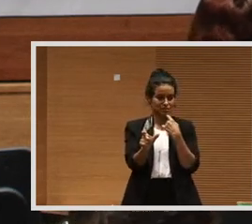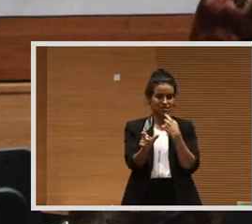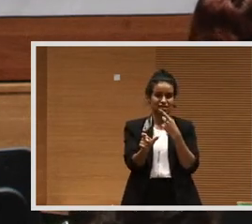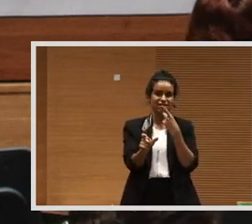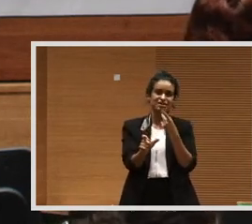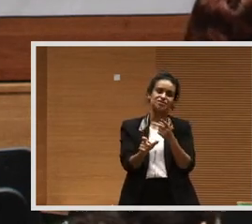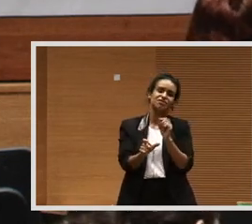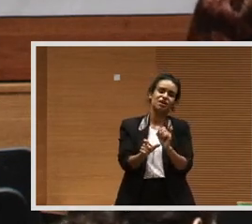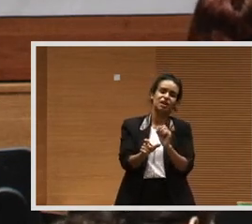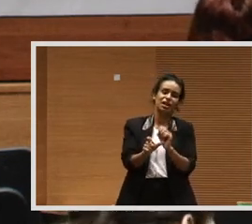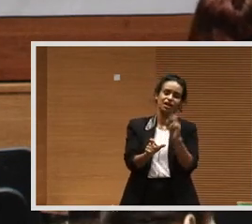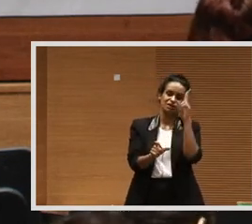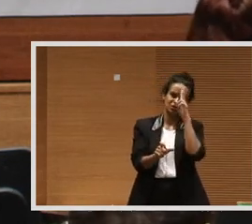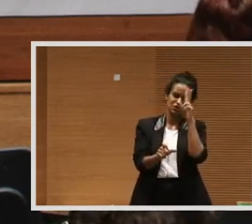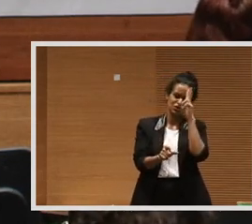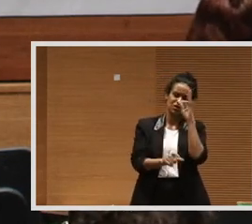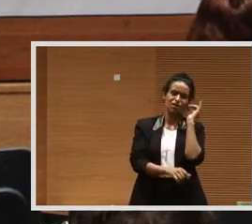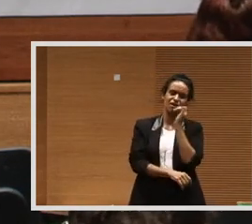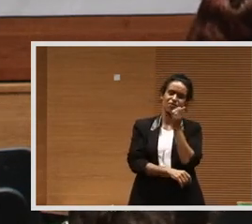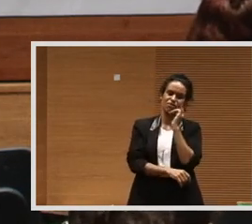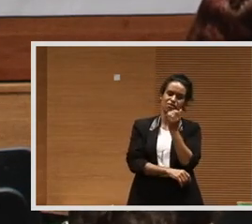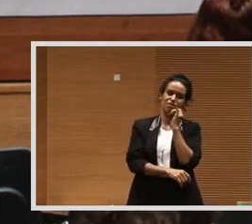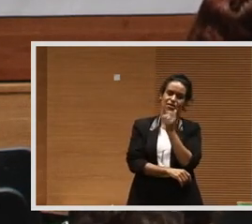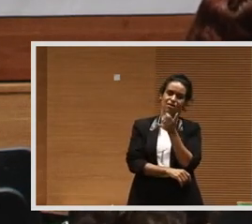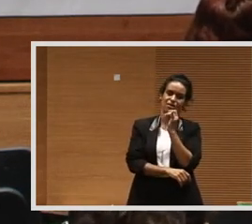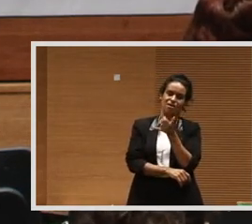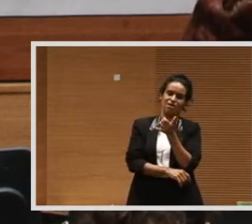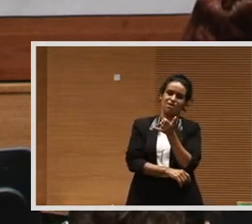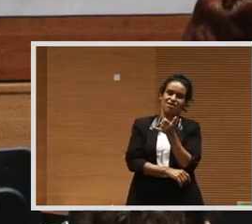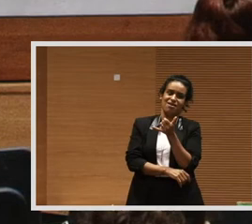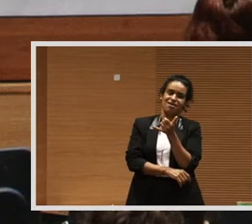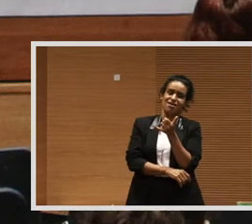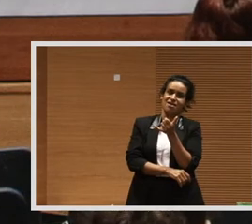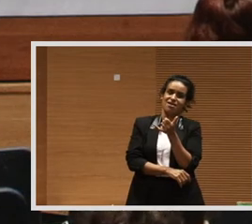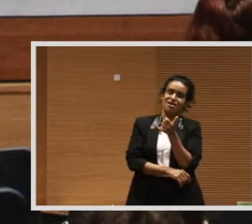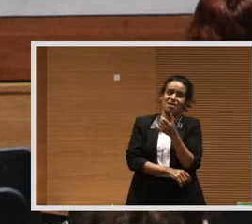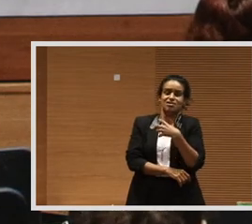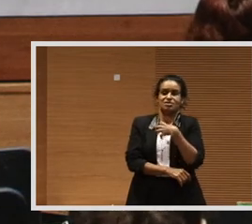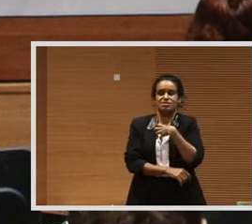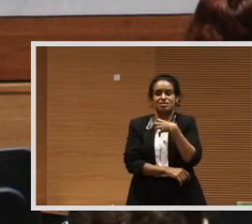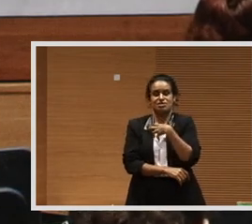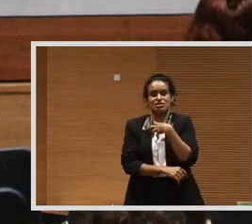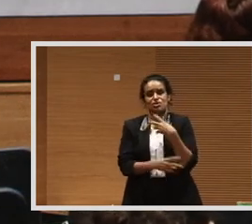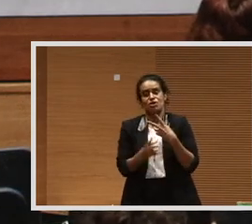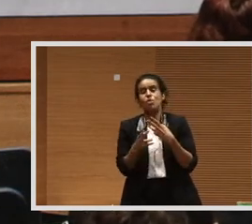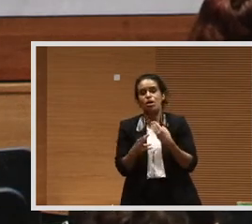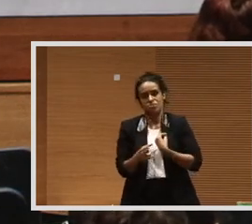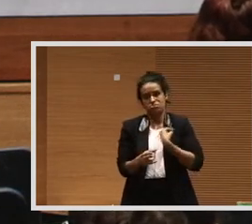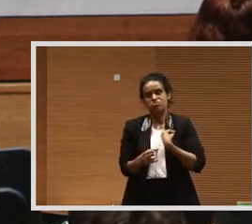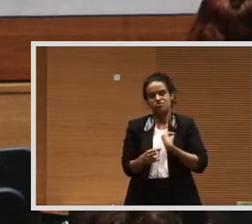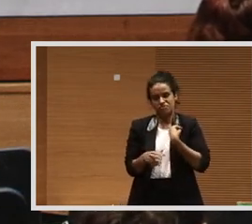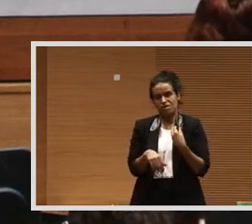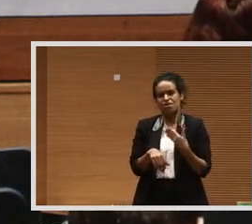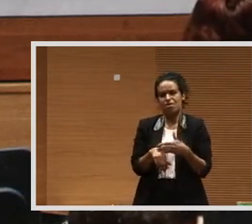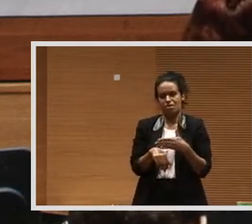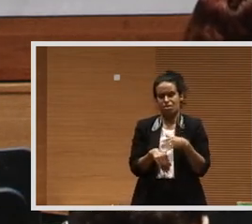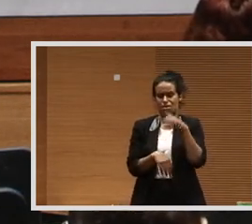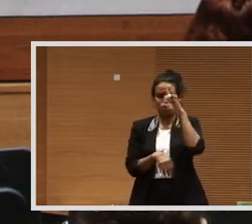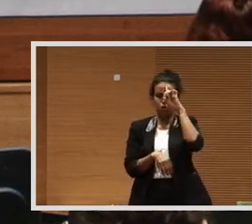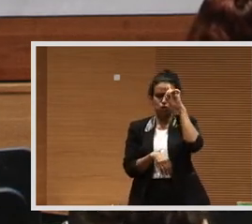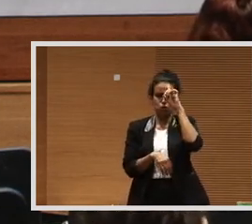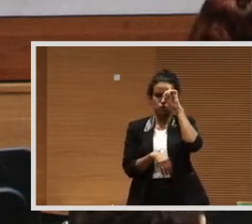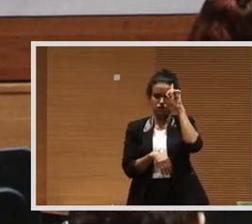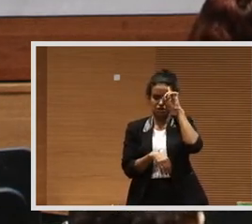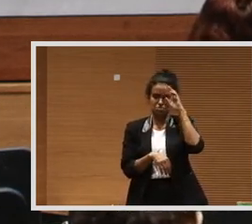falando essas histórias todas, então, a gente não está muito aquém do que a gente vive diariamente, com, principalmente com